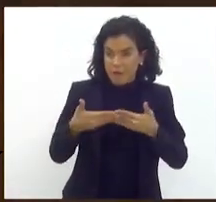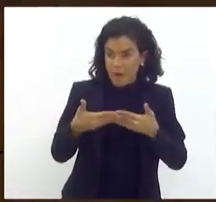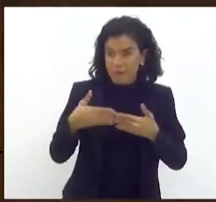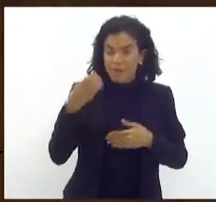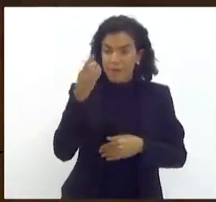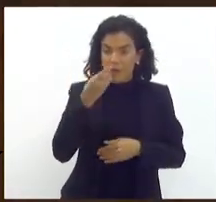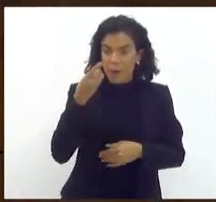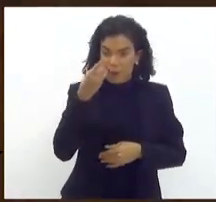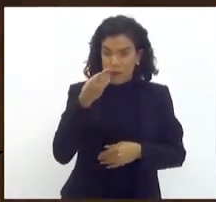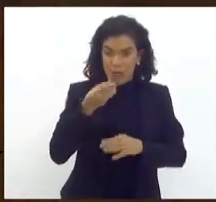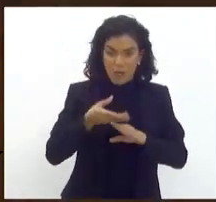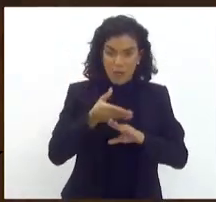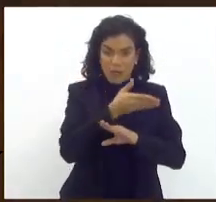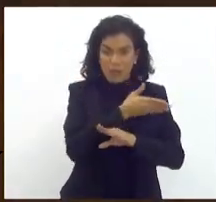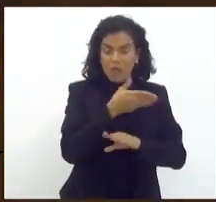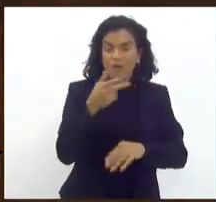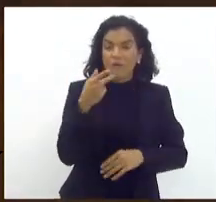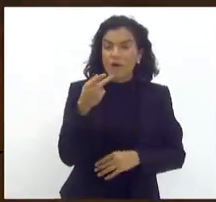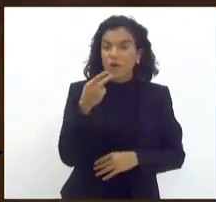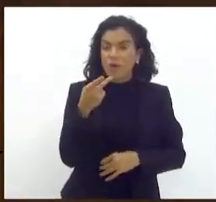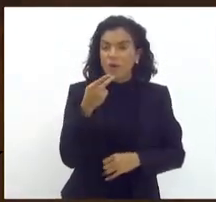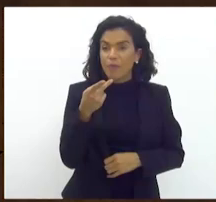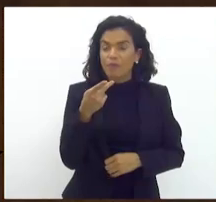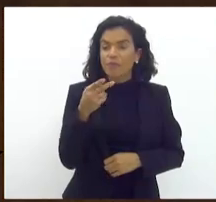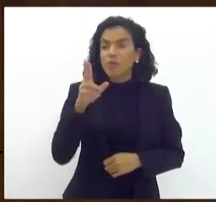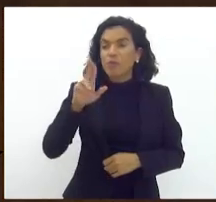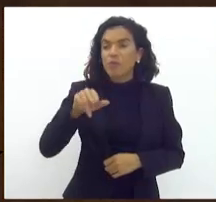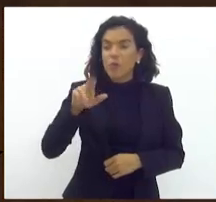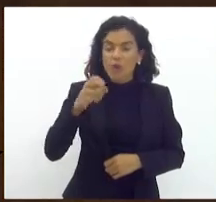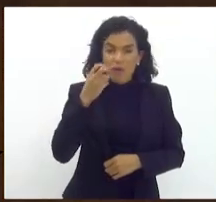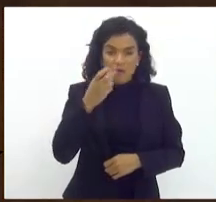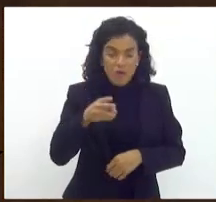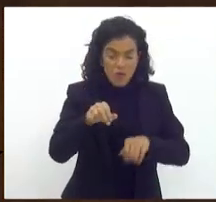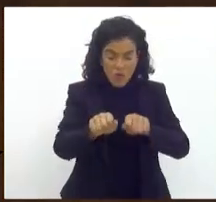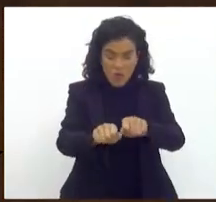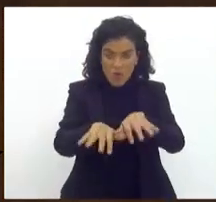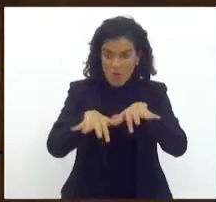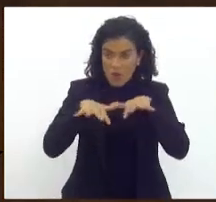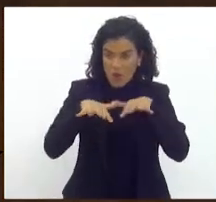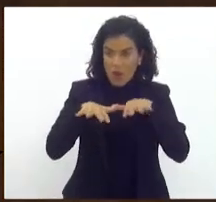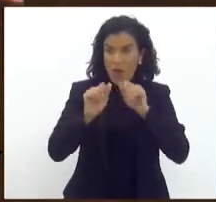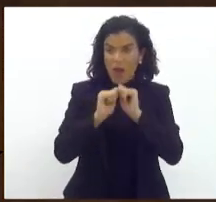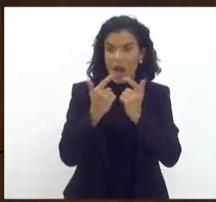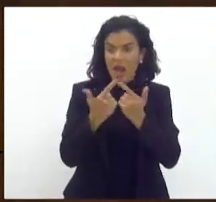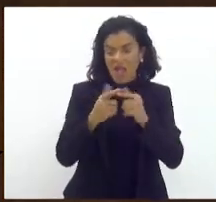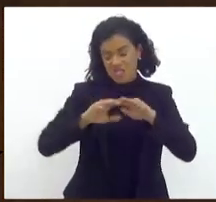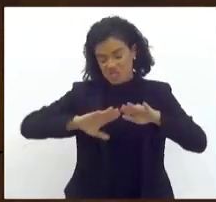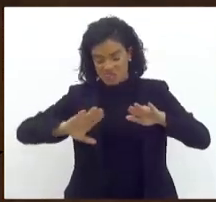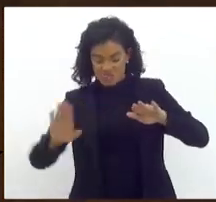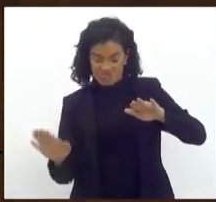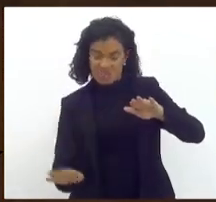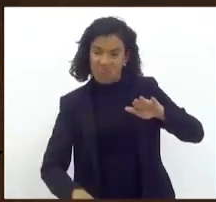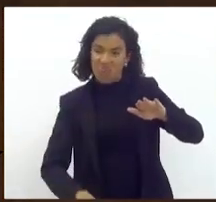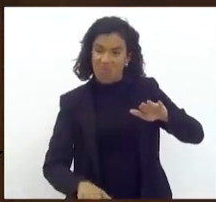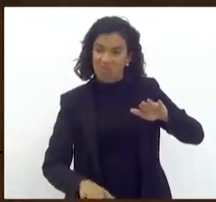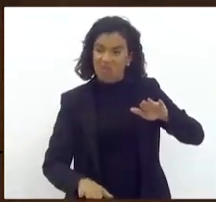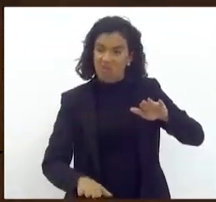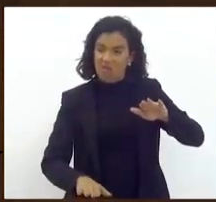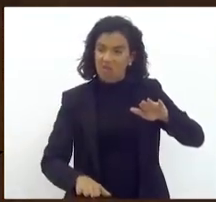o deputado antecedeu que falou que nunca viu o Parlamento tão baixo nível